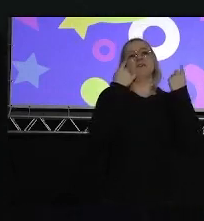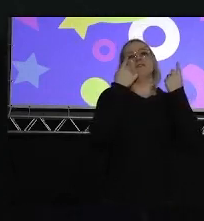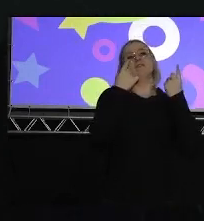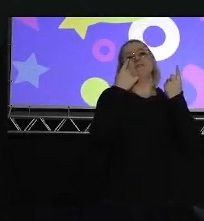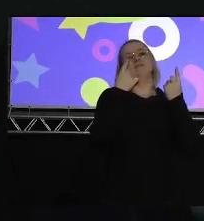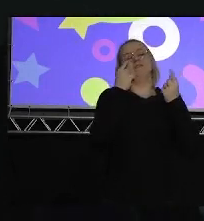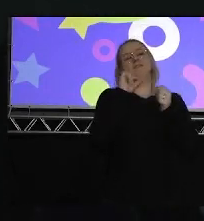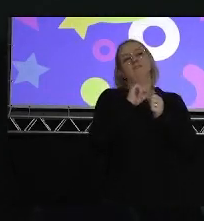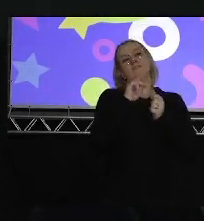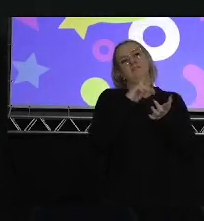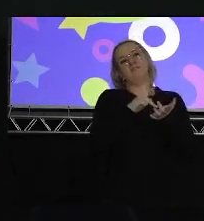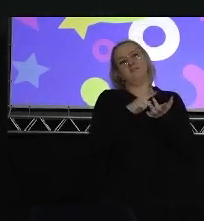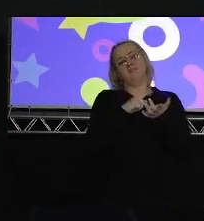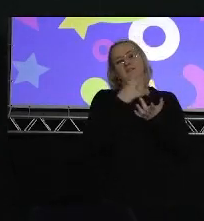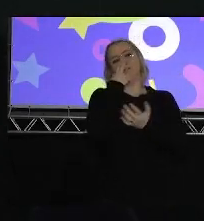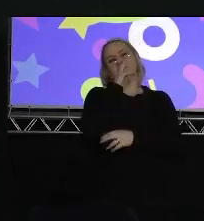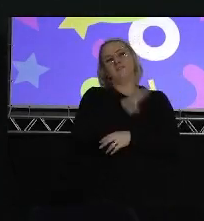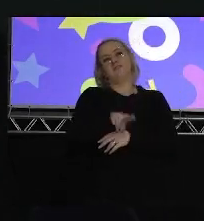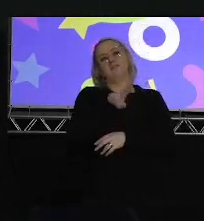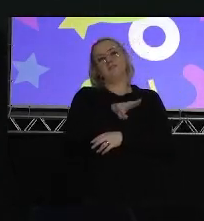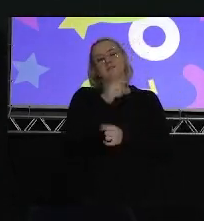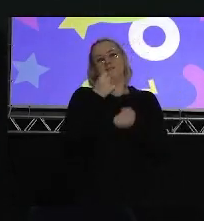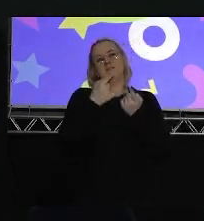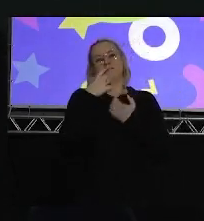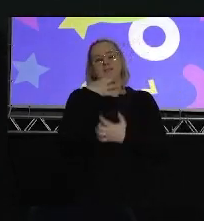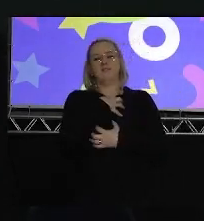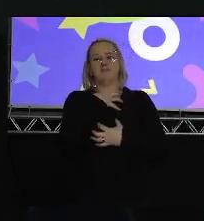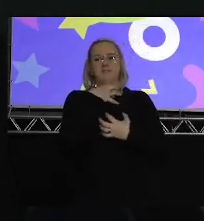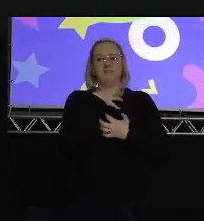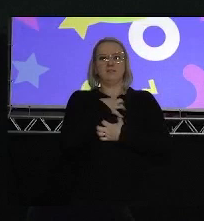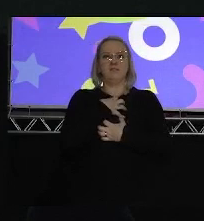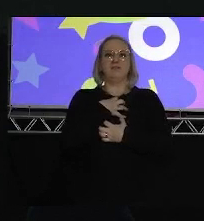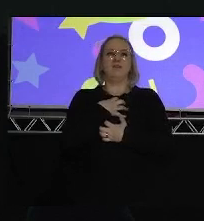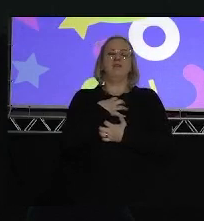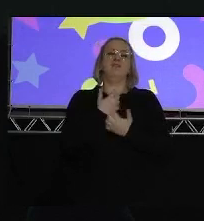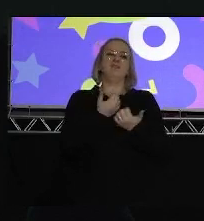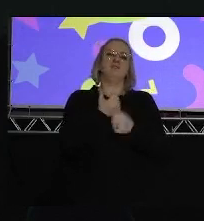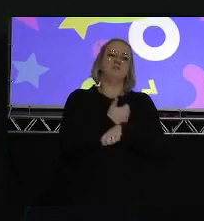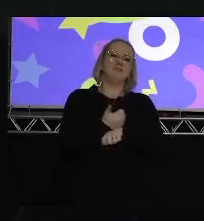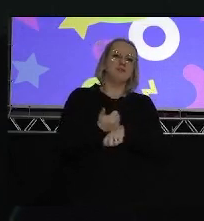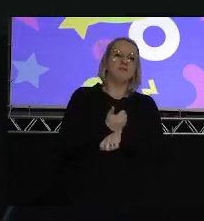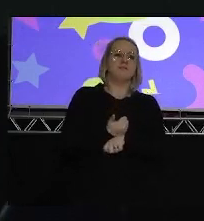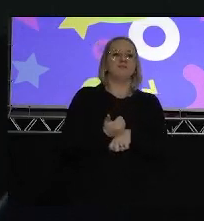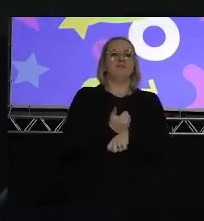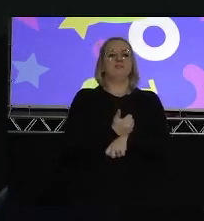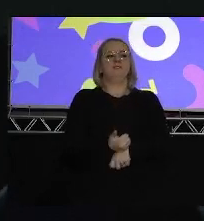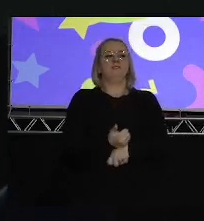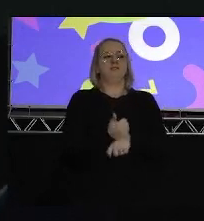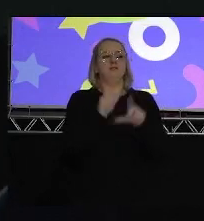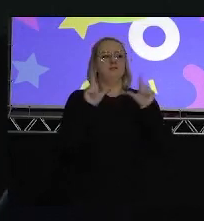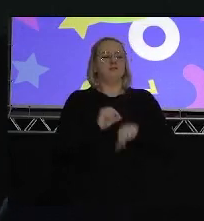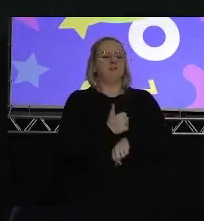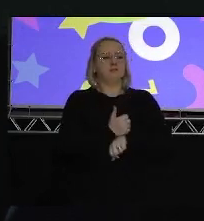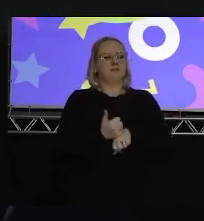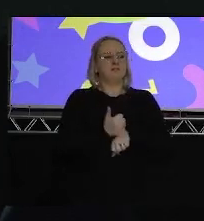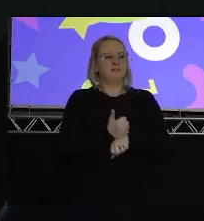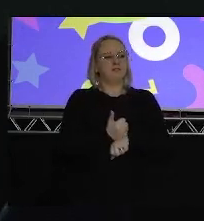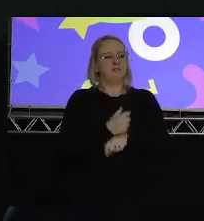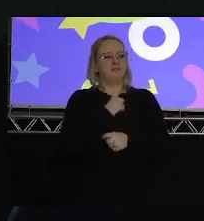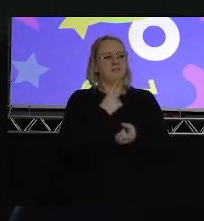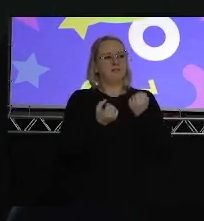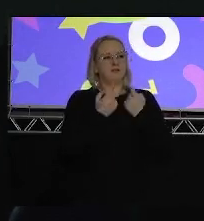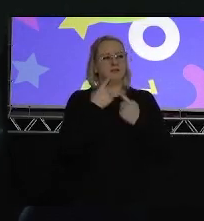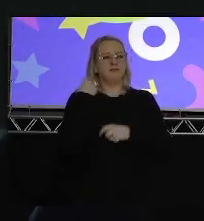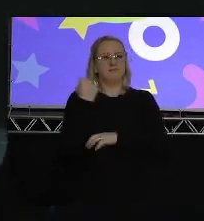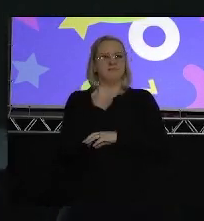era, de fato, otimizar de alguma forma a parte de eficiência mesmo. Ela estava baixa a eficiência, então tinha um sentido de urgência